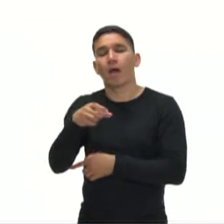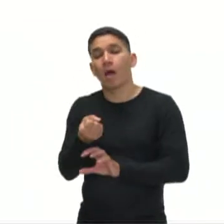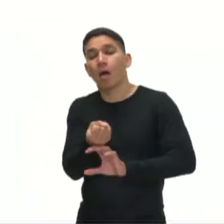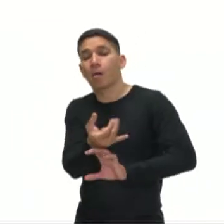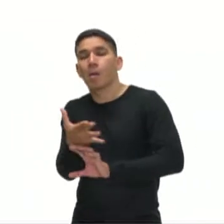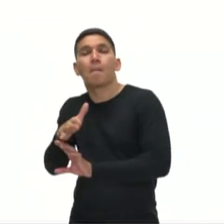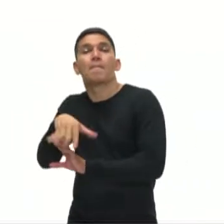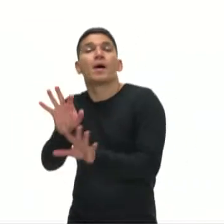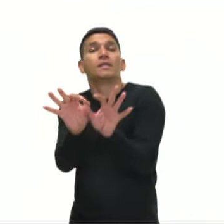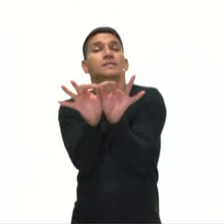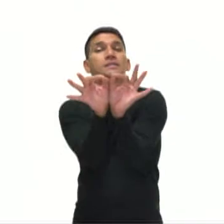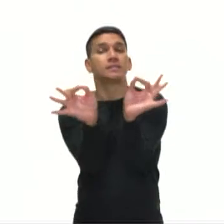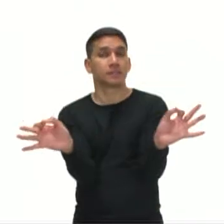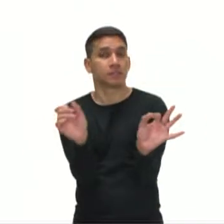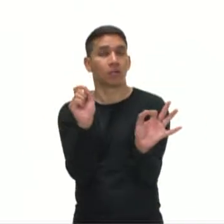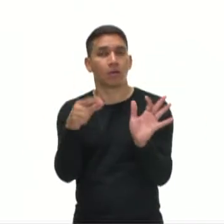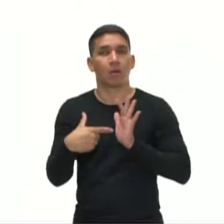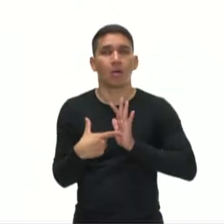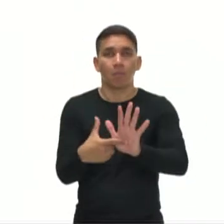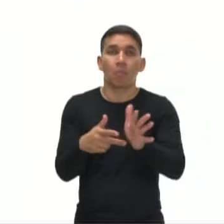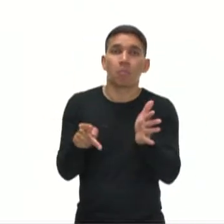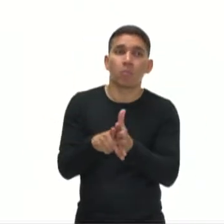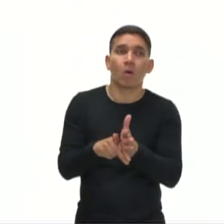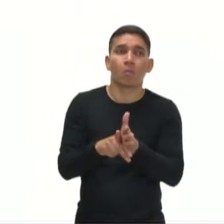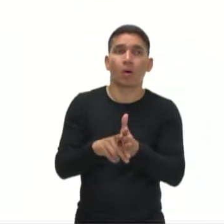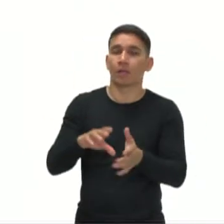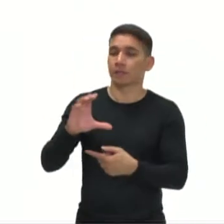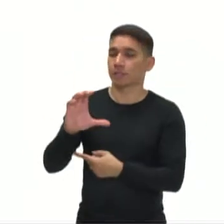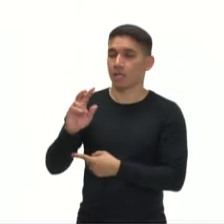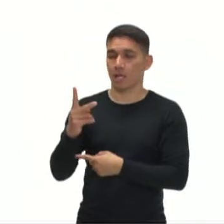é um polímero mais simples. Ele é representado pela cadeia